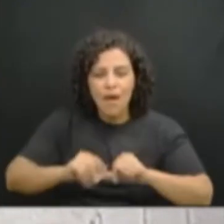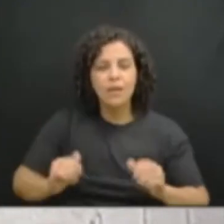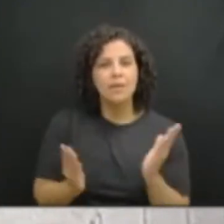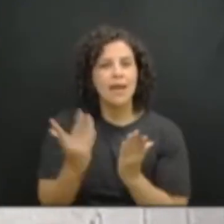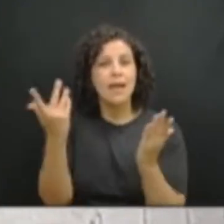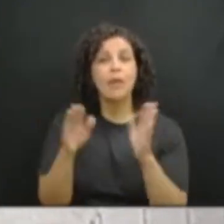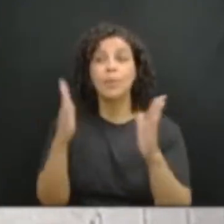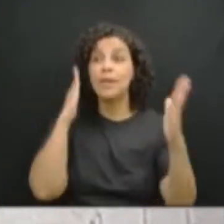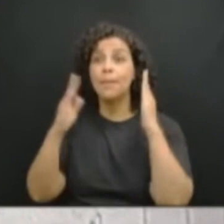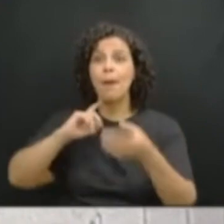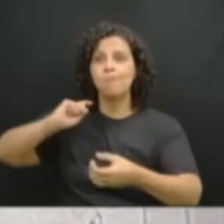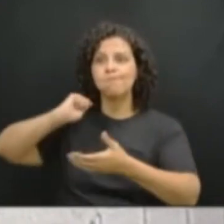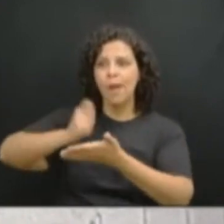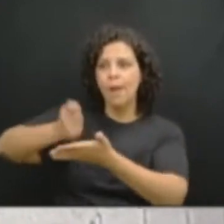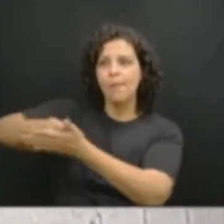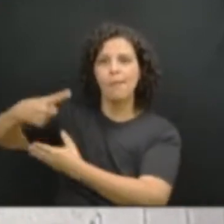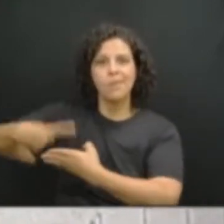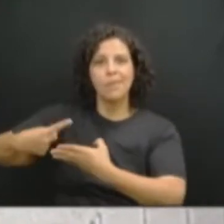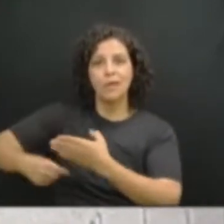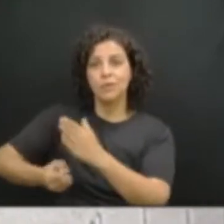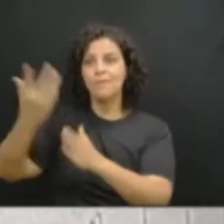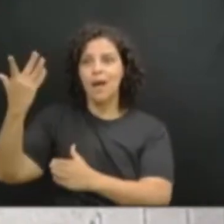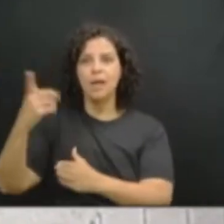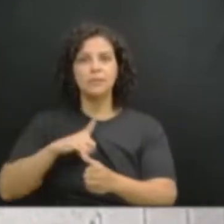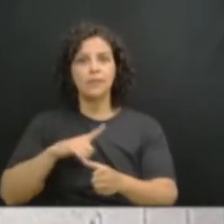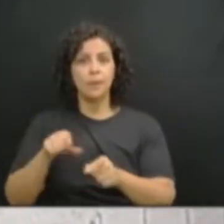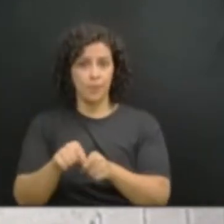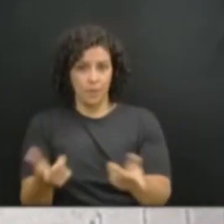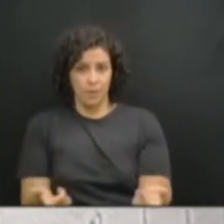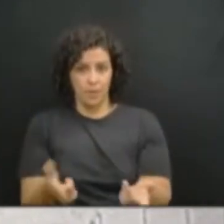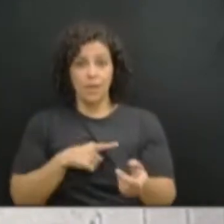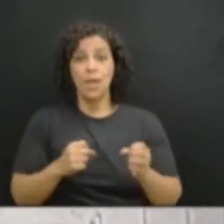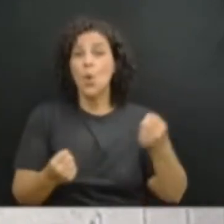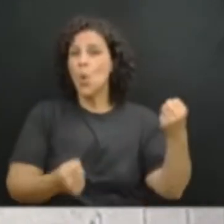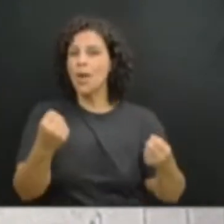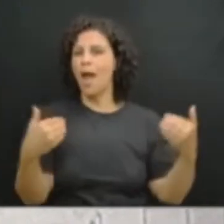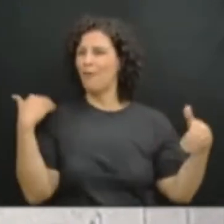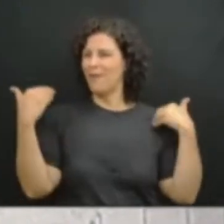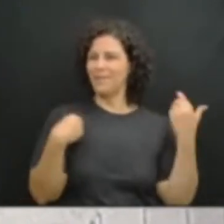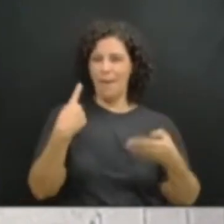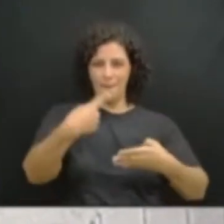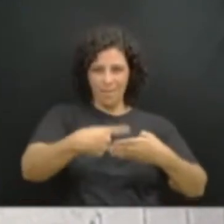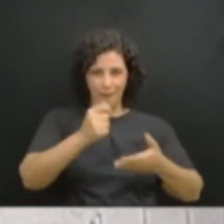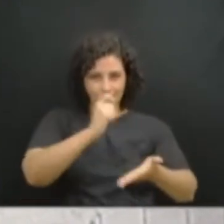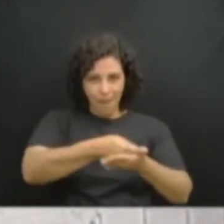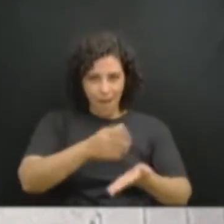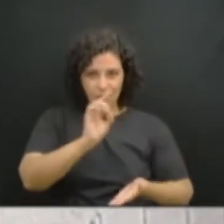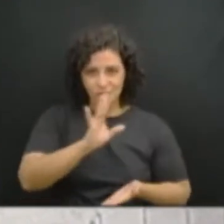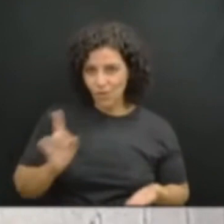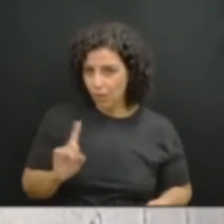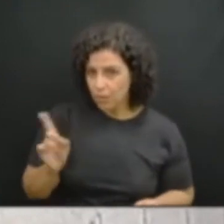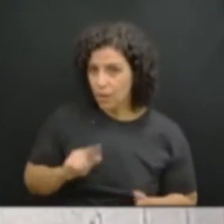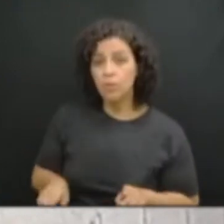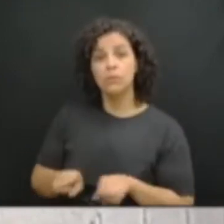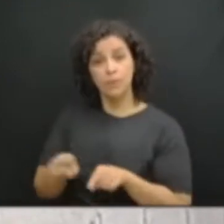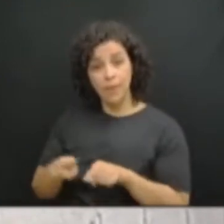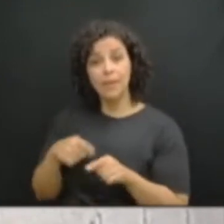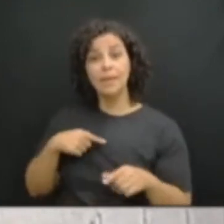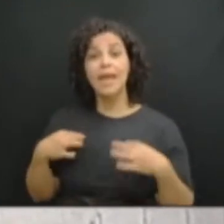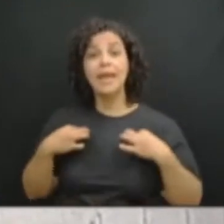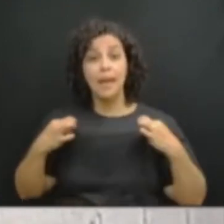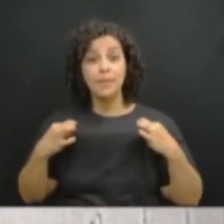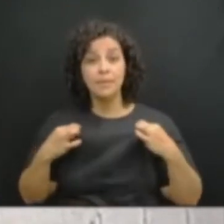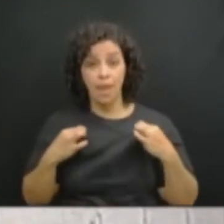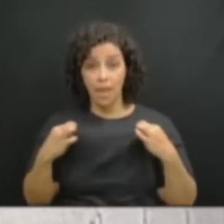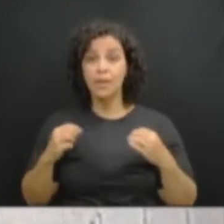vai encarecer a nossa vida. Porque não paga pedágio só o carro que passa lá. Não é o carro que paga. A nossa camiseta